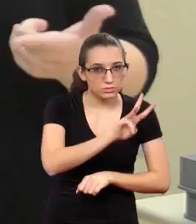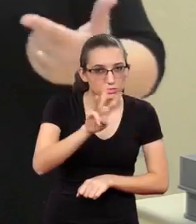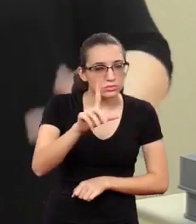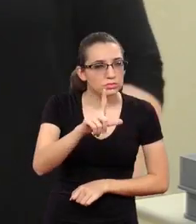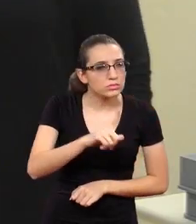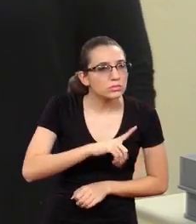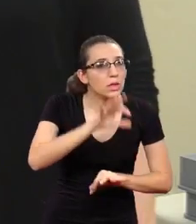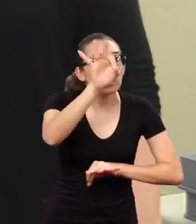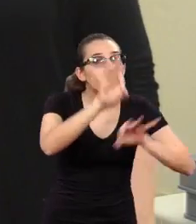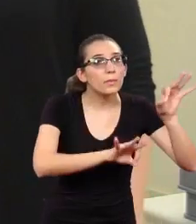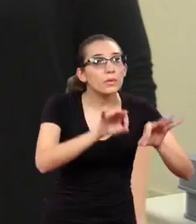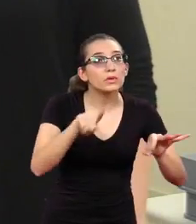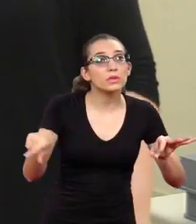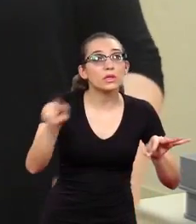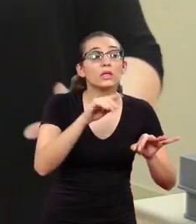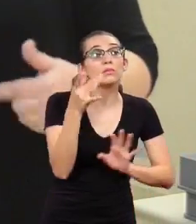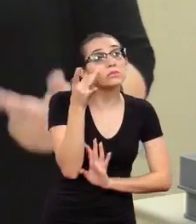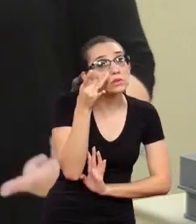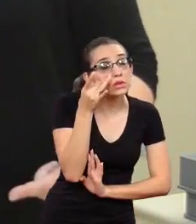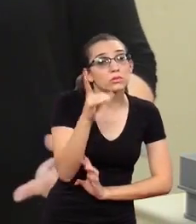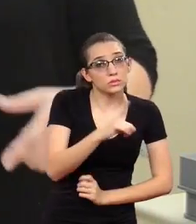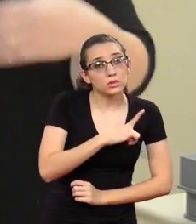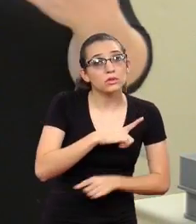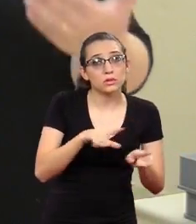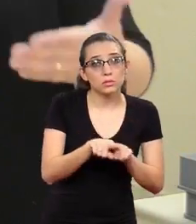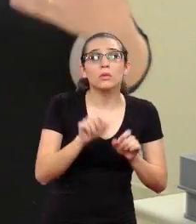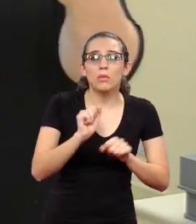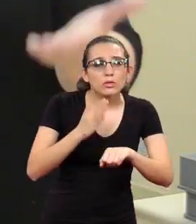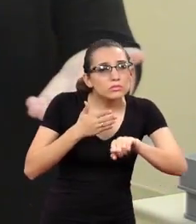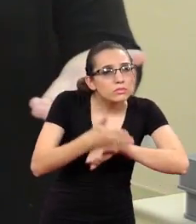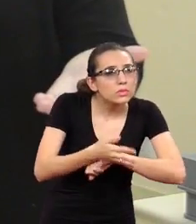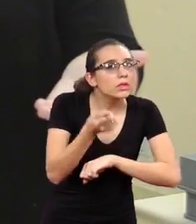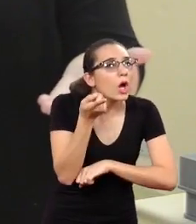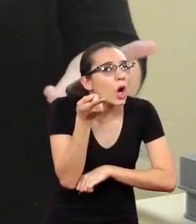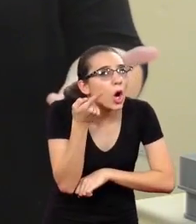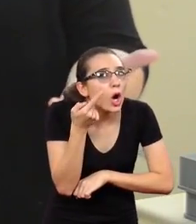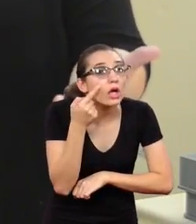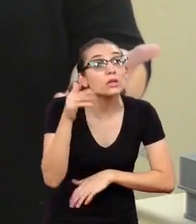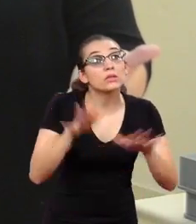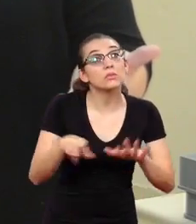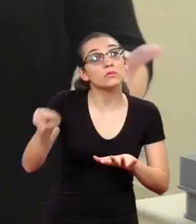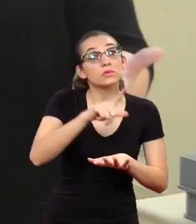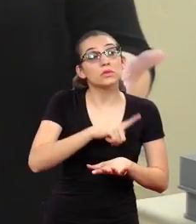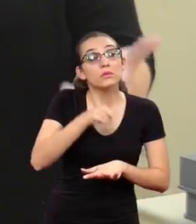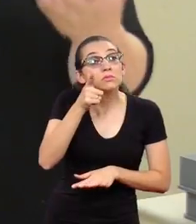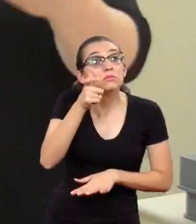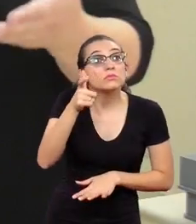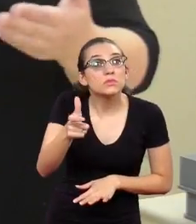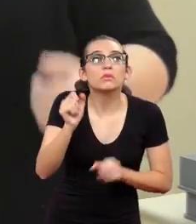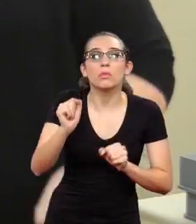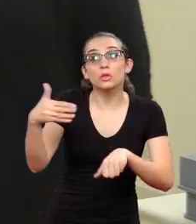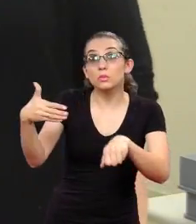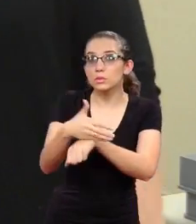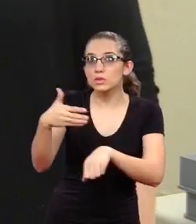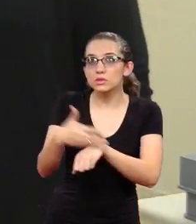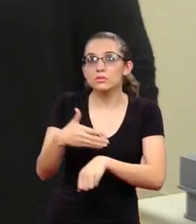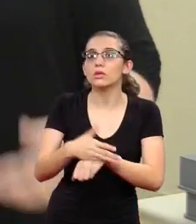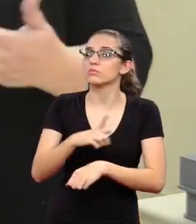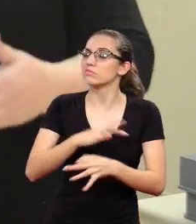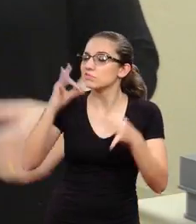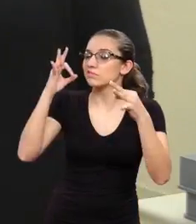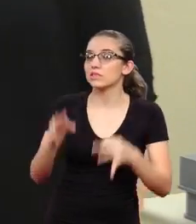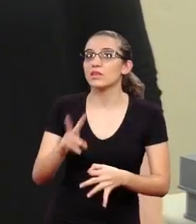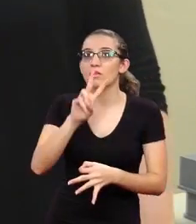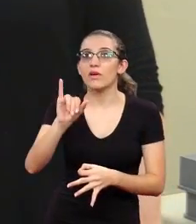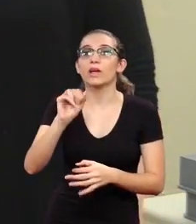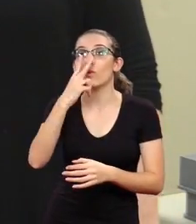na unidade de vocês, no site, vocês vão encontrar os projetos que são ofertados de forma presencial. Vai lá, dá uma olhada, de repente